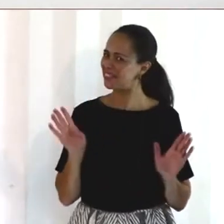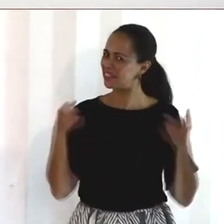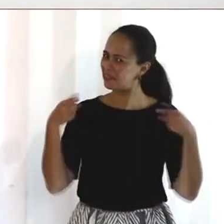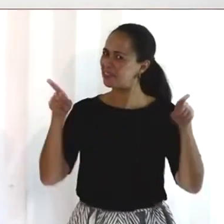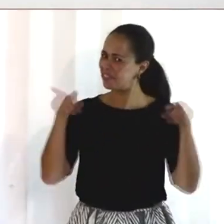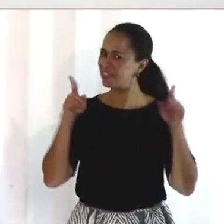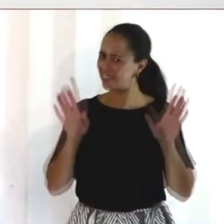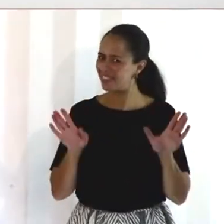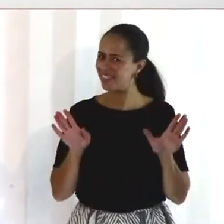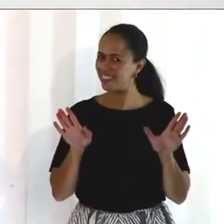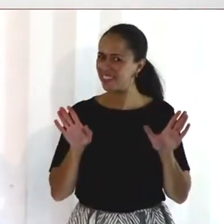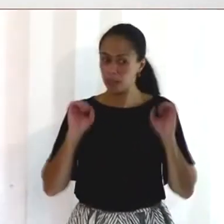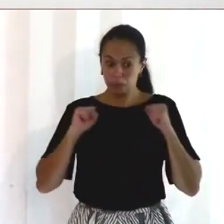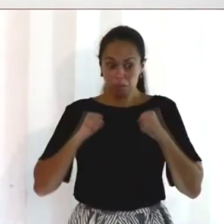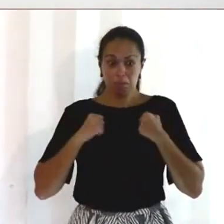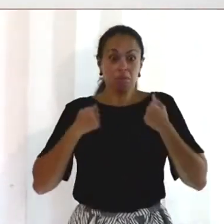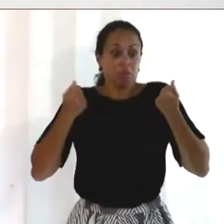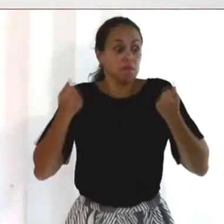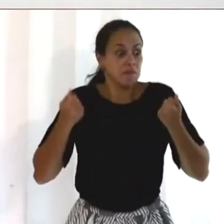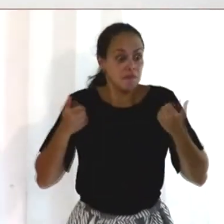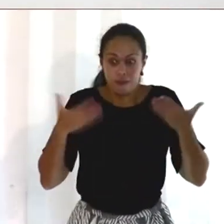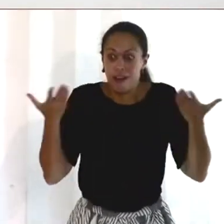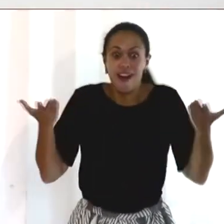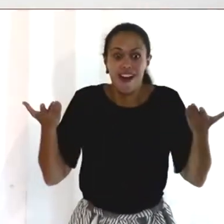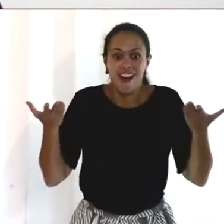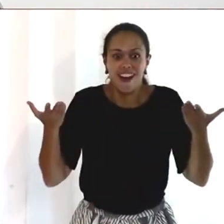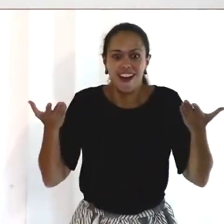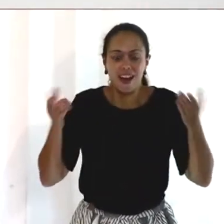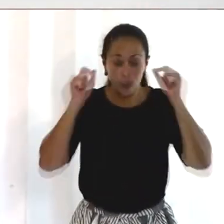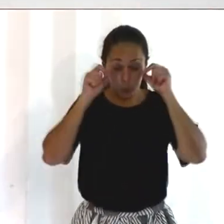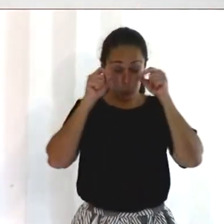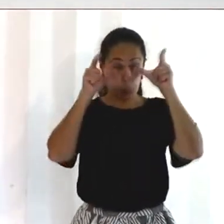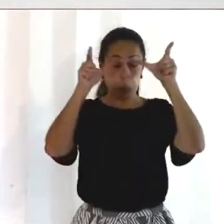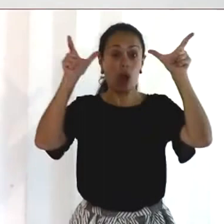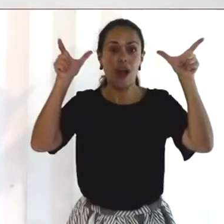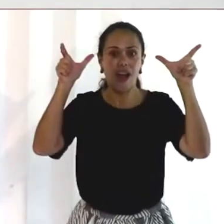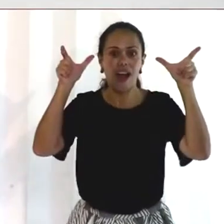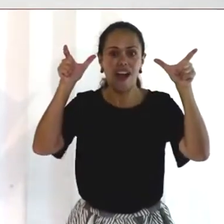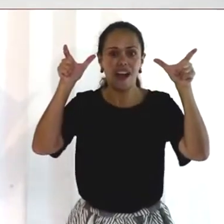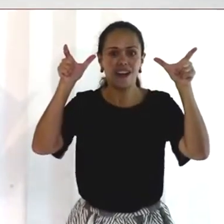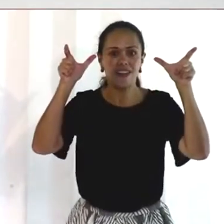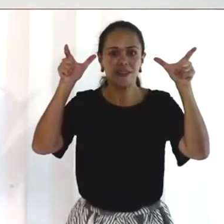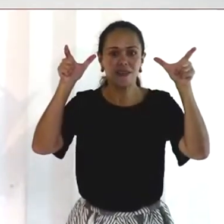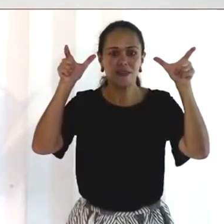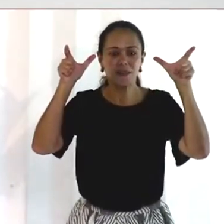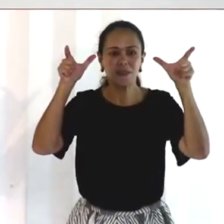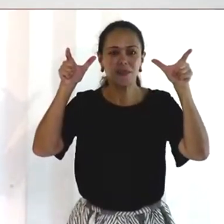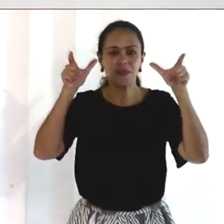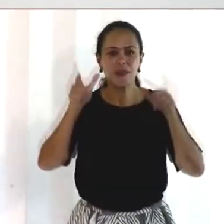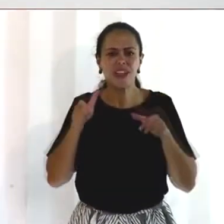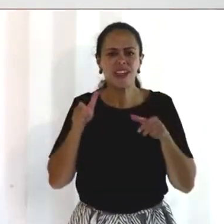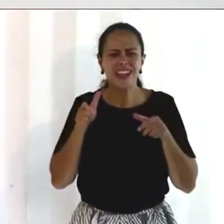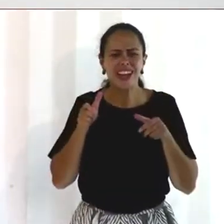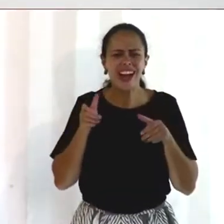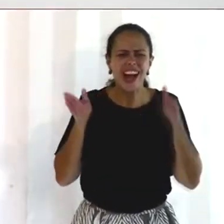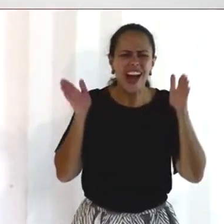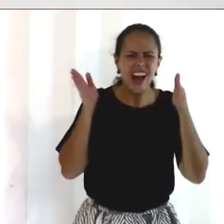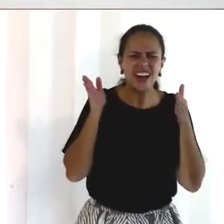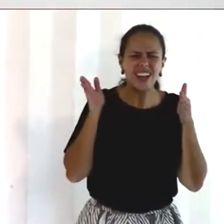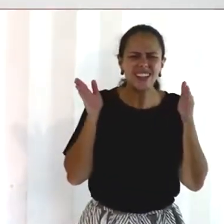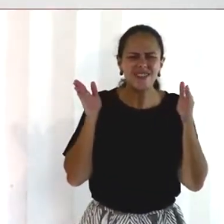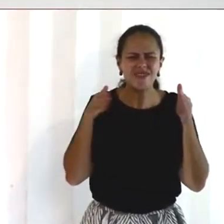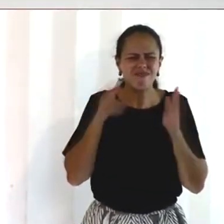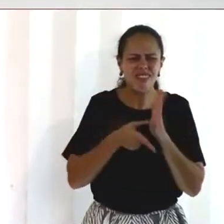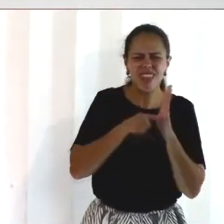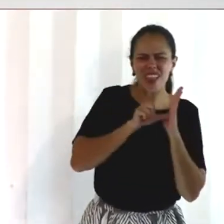O despertar para a fé, meus irmãos, é sair de uma noite tenebrosa, de pecados não perdoados, porque